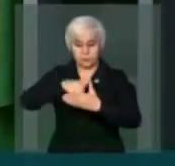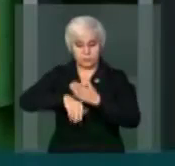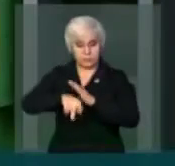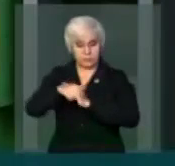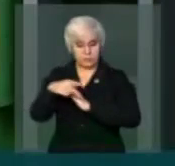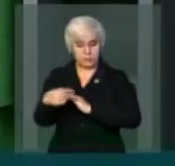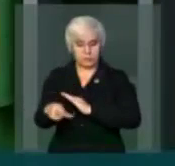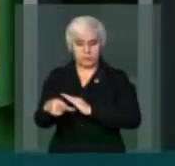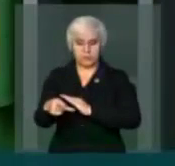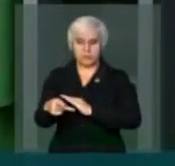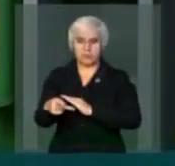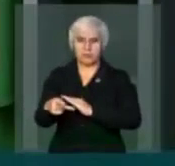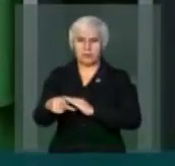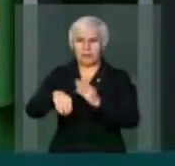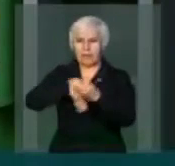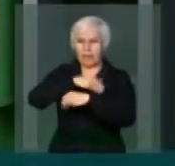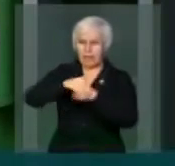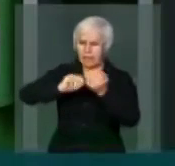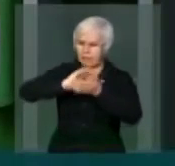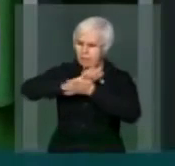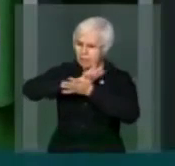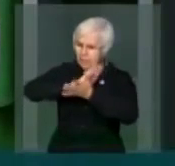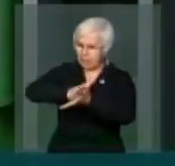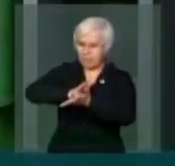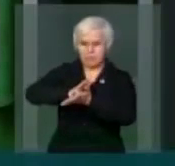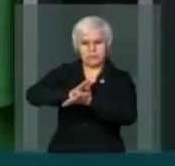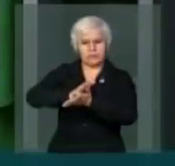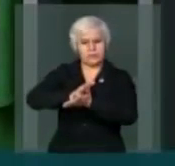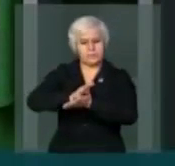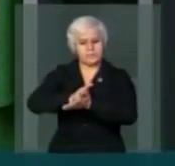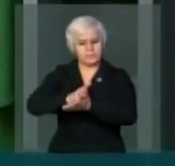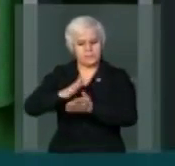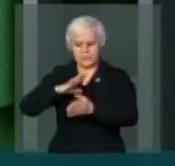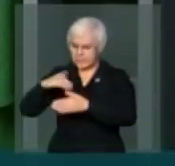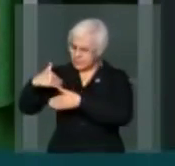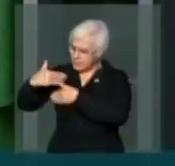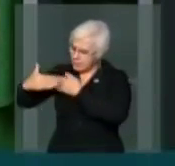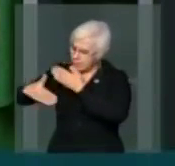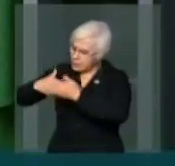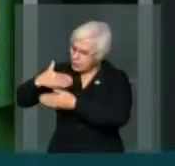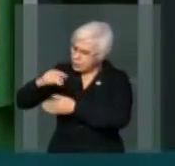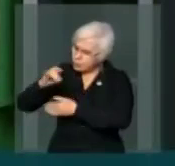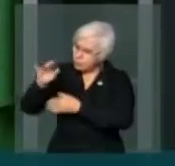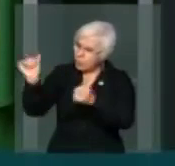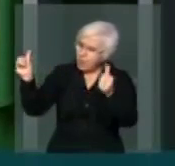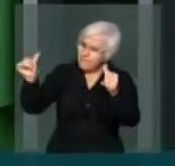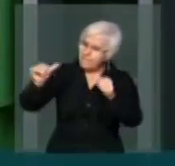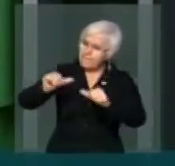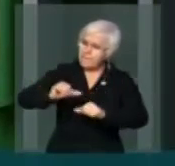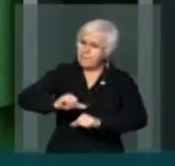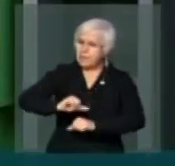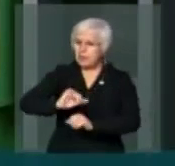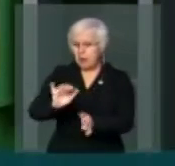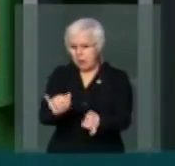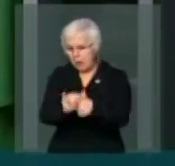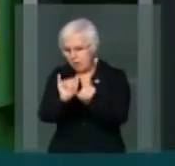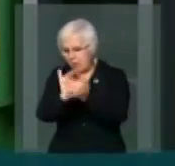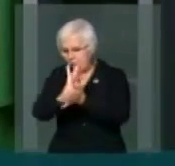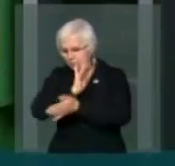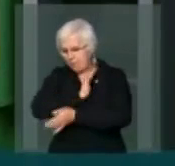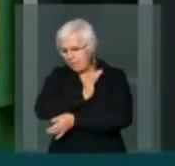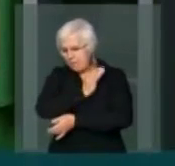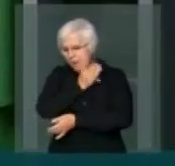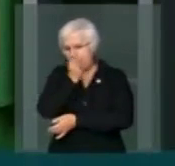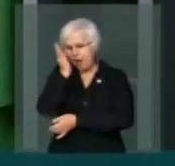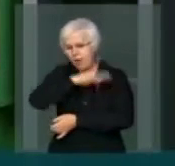de resto prostituído e degradado, que só vem acentuando a mediocridade dos políticos do